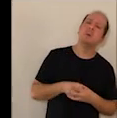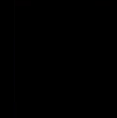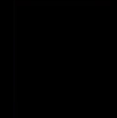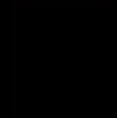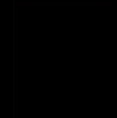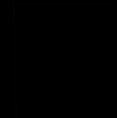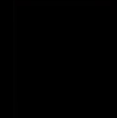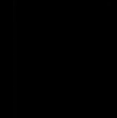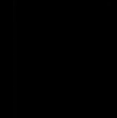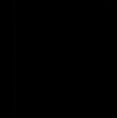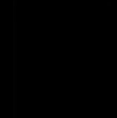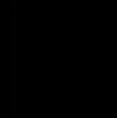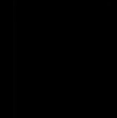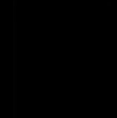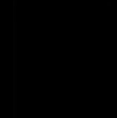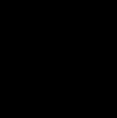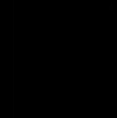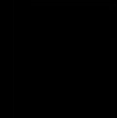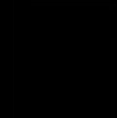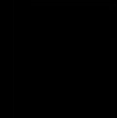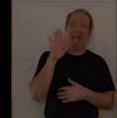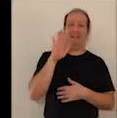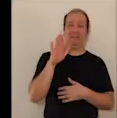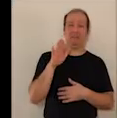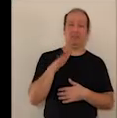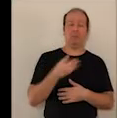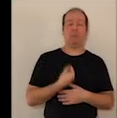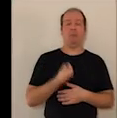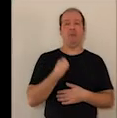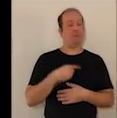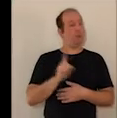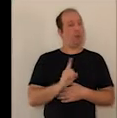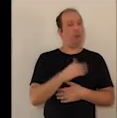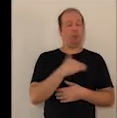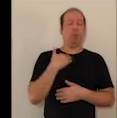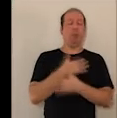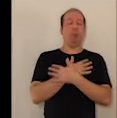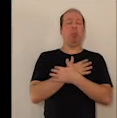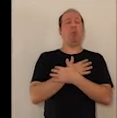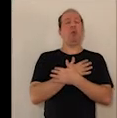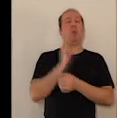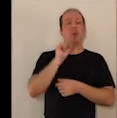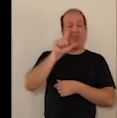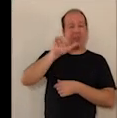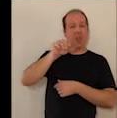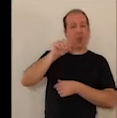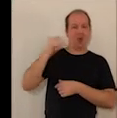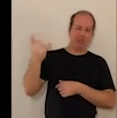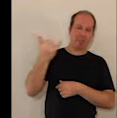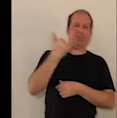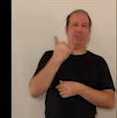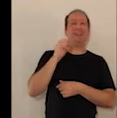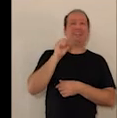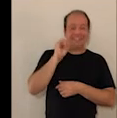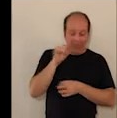ele pareça mais morto que vivo. Deve dar a impressão de que Leone o agrediu. Assim que ele